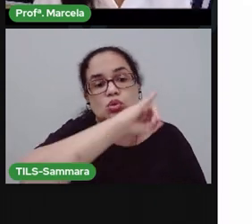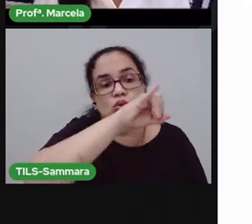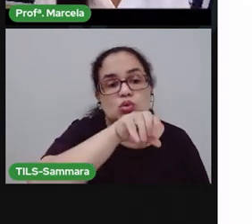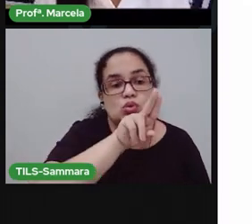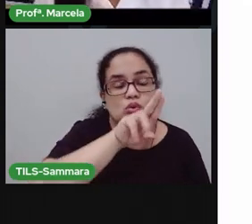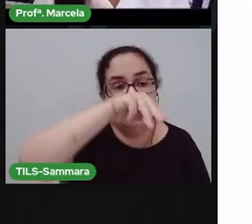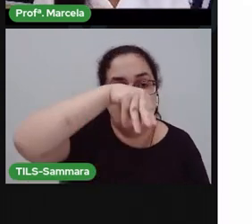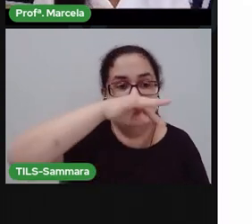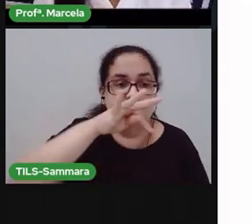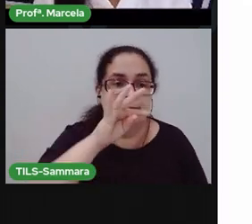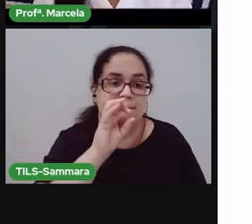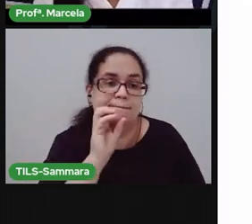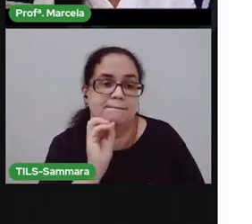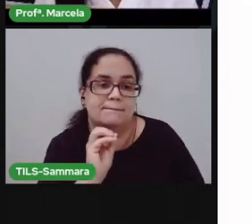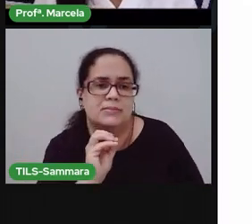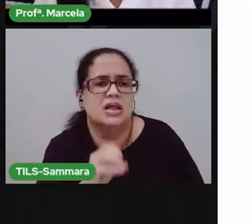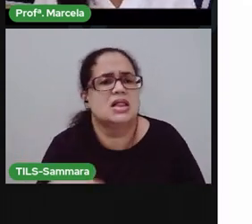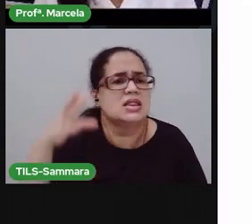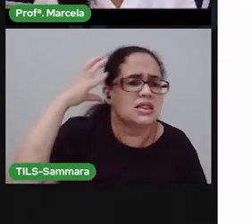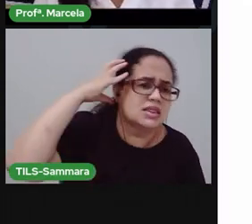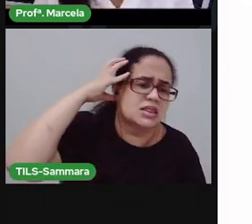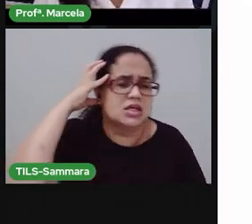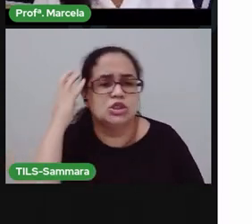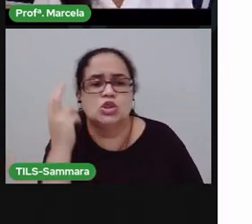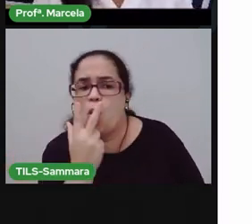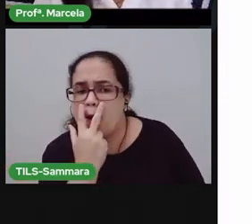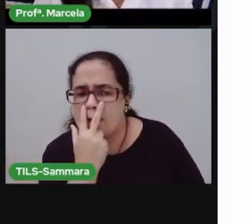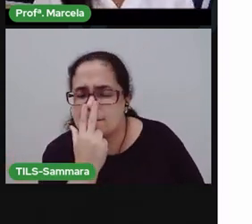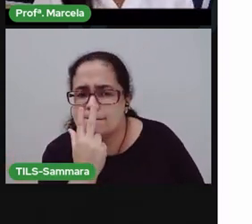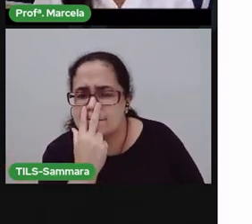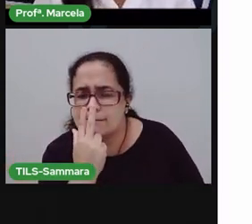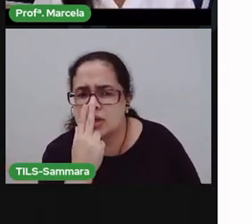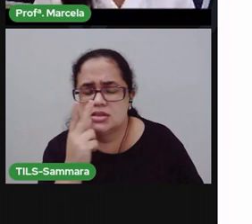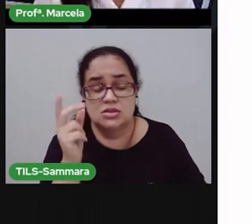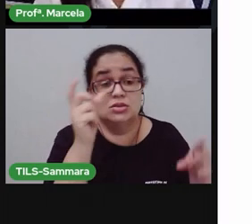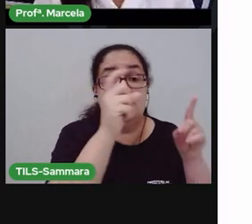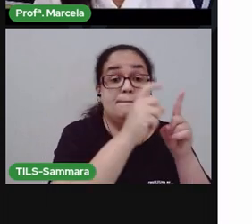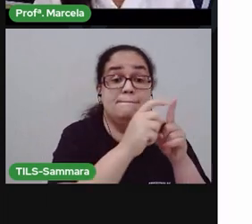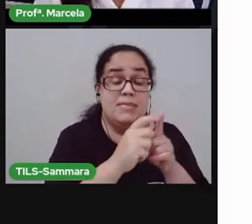Jumento, cimento, tem sons parecidos nessas palavras?